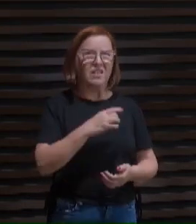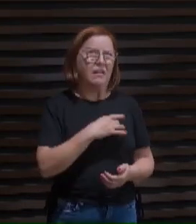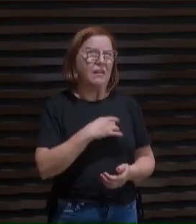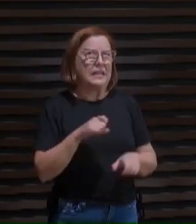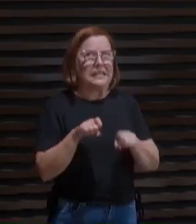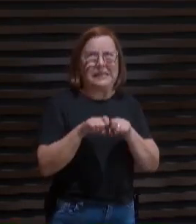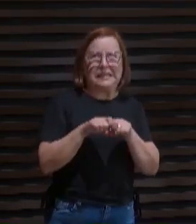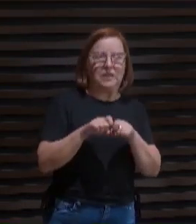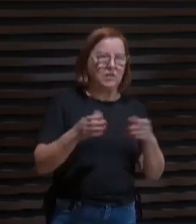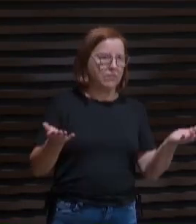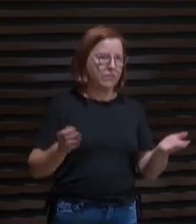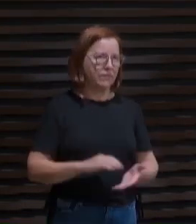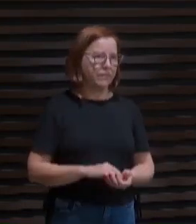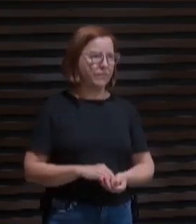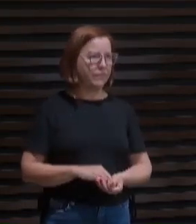apavorado.